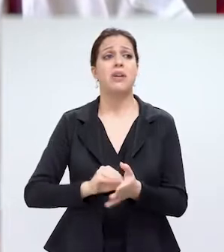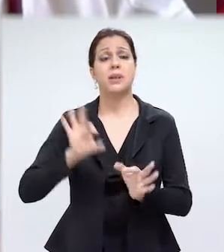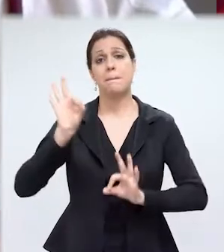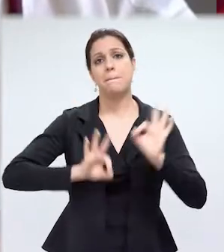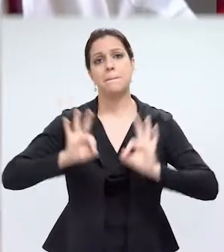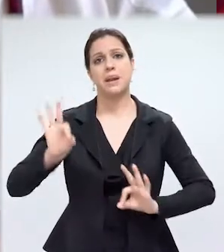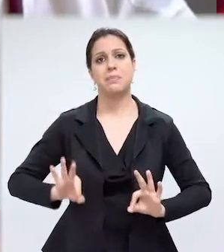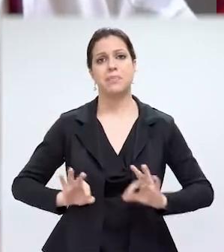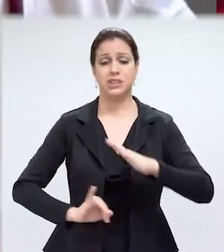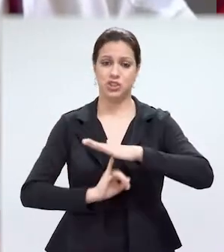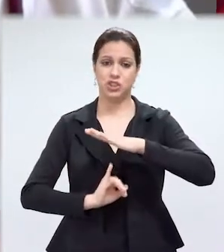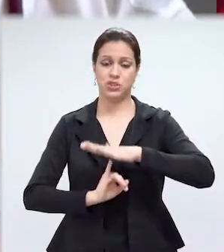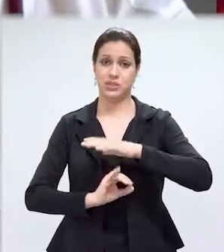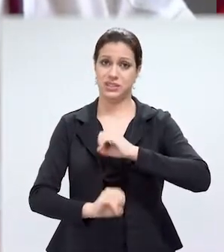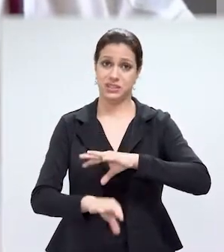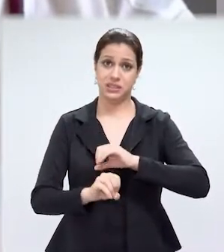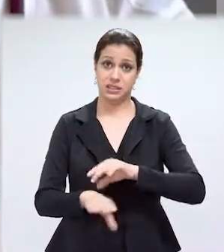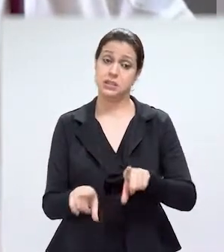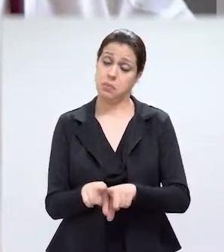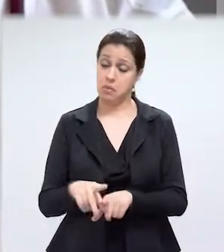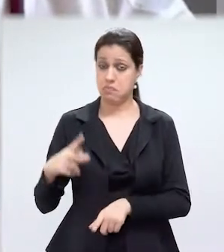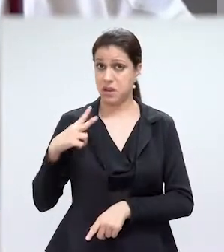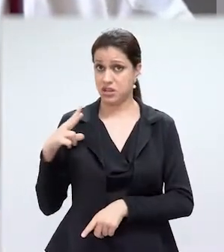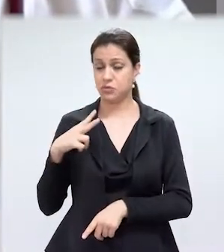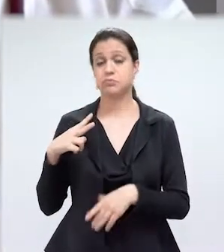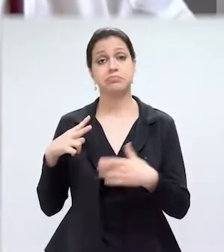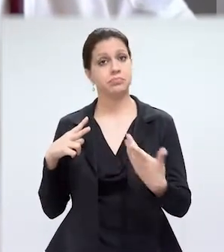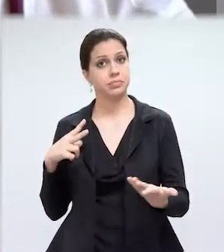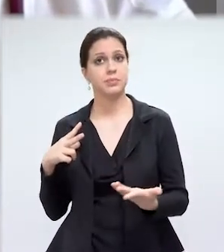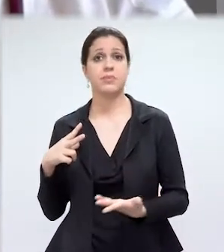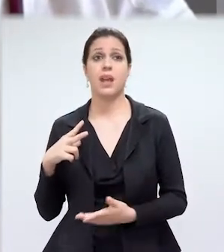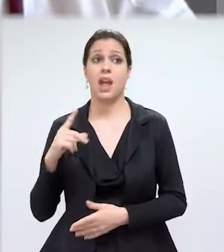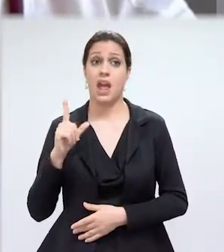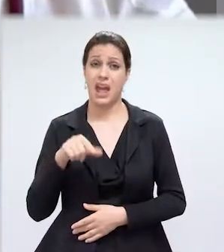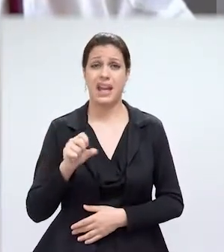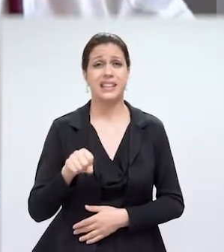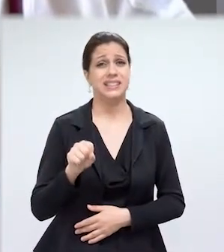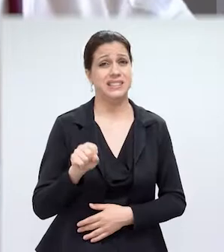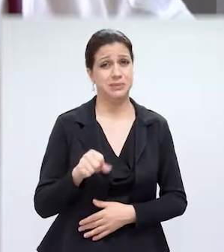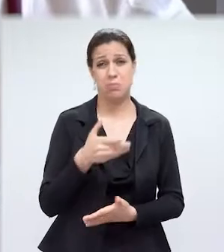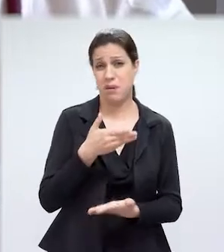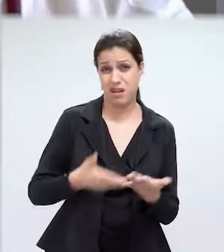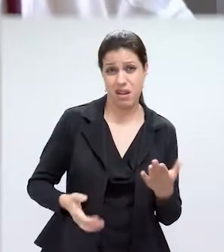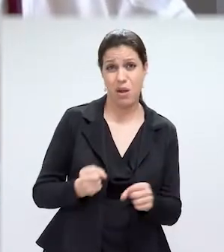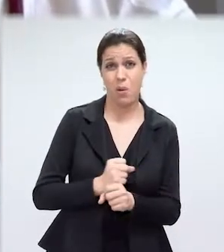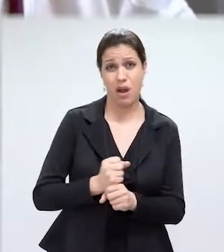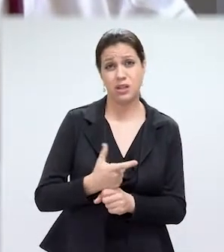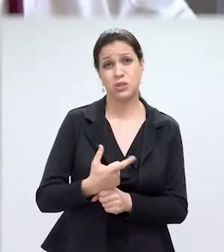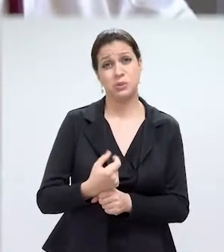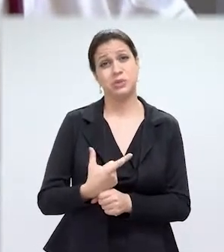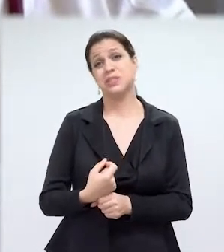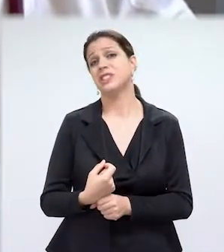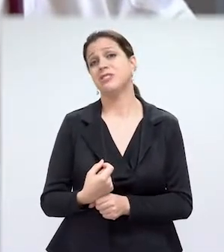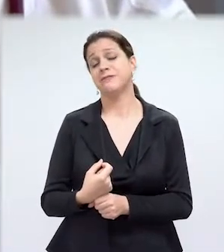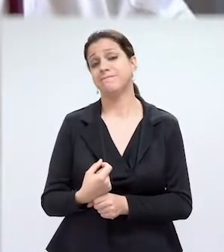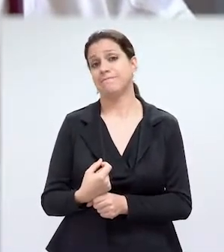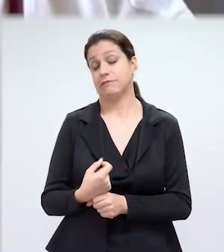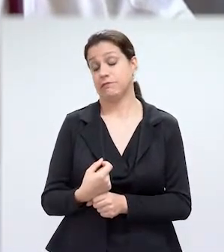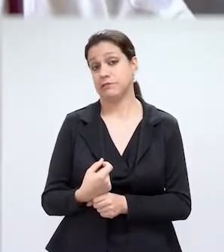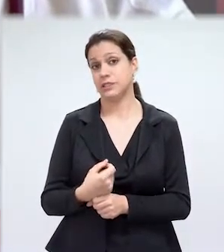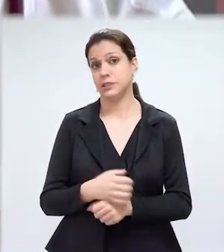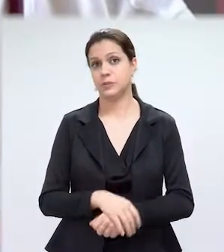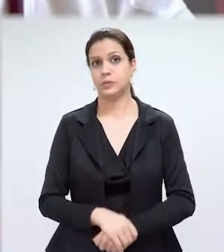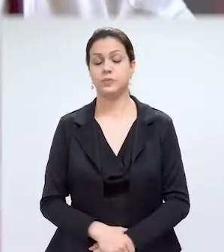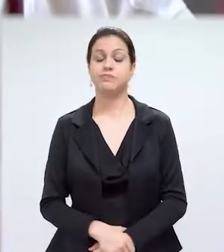pela falta de preparo, talvez, das instituições de ensino, mesmo que particulares. Será que é tudo isso mesmo? Será que os